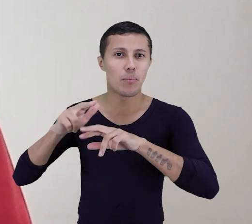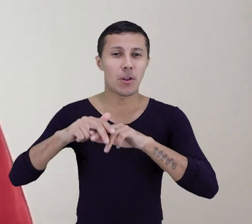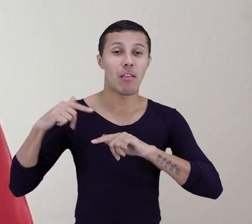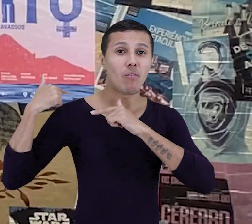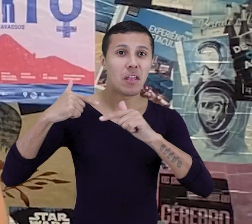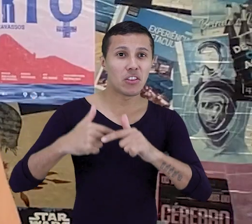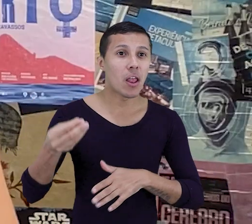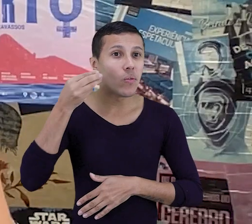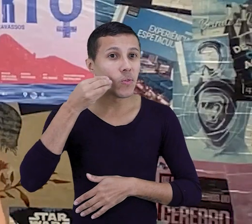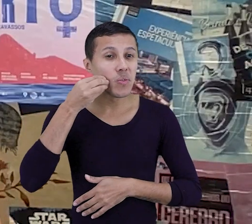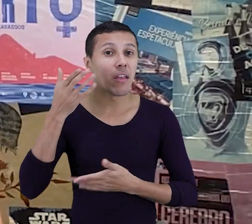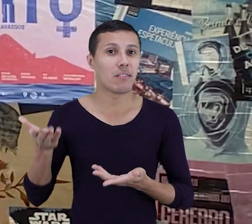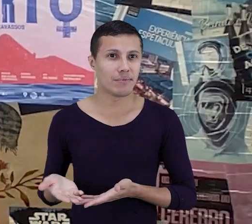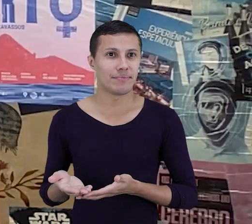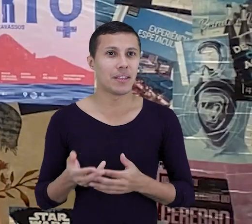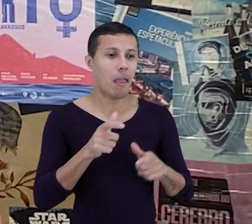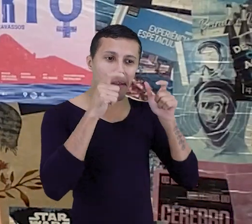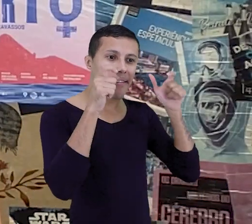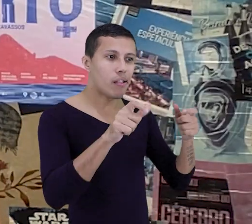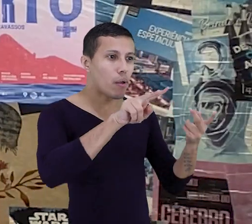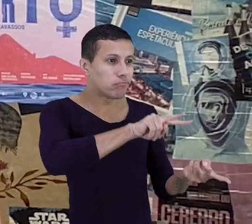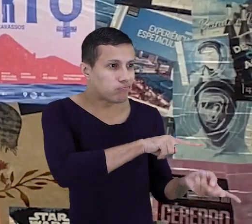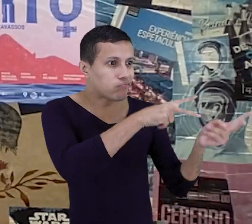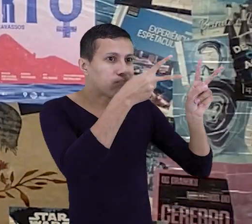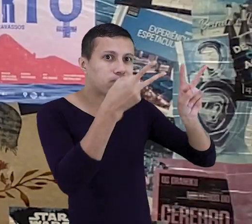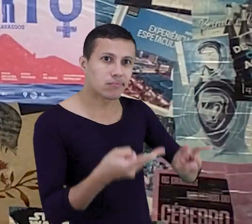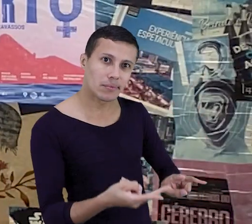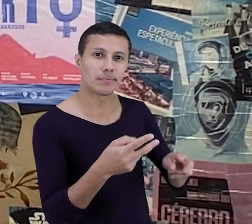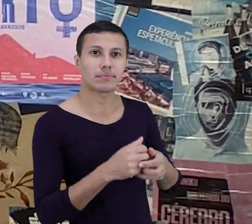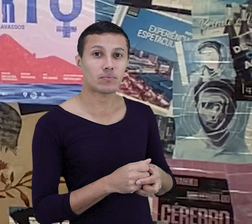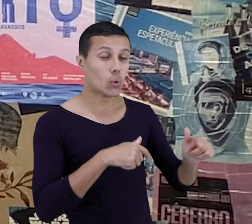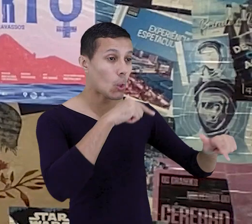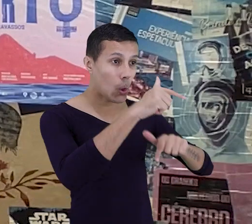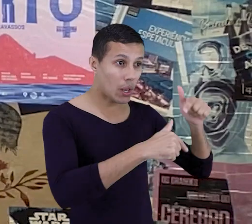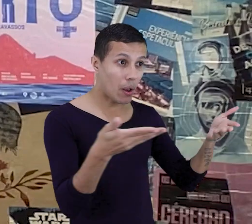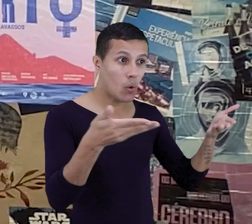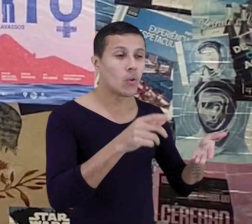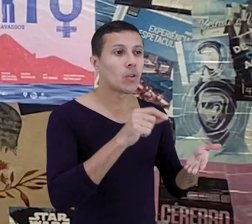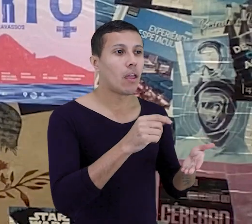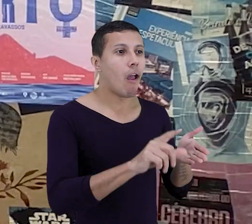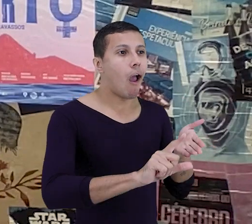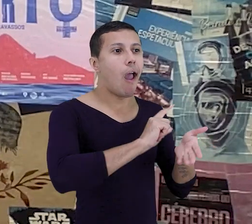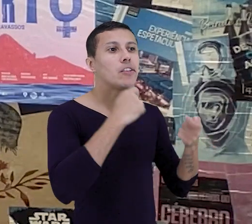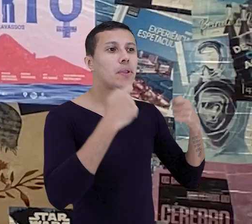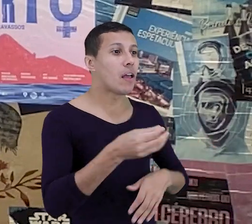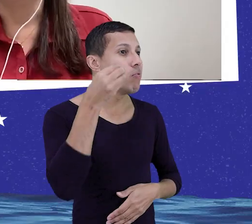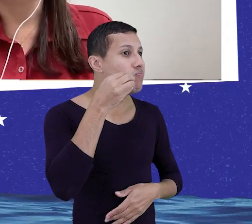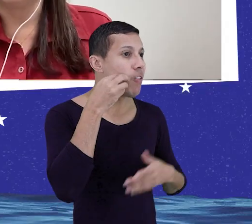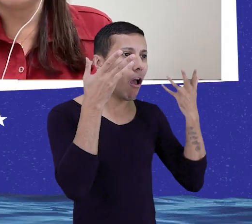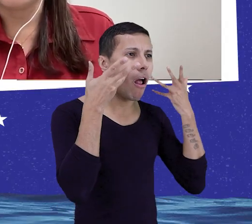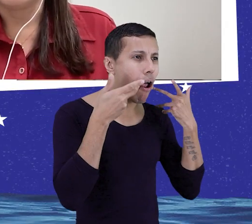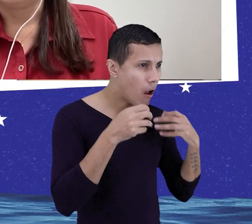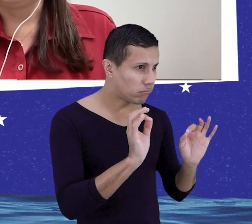tradicional. E o que é muito interessante é essa mudança, né? Quer dizer, o trabalho que você faz hoje, antes precisava ser testado em